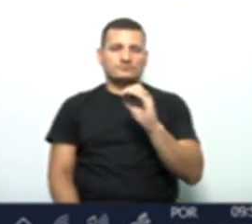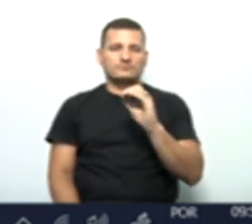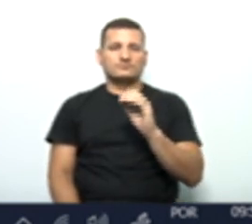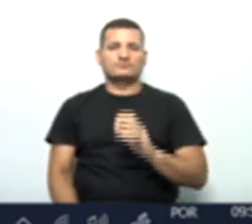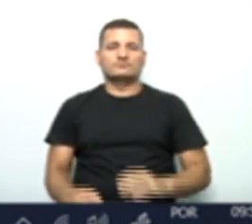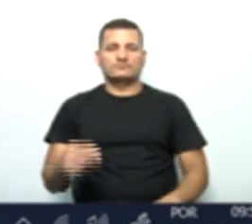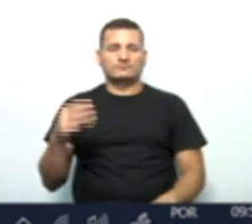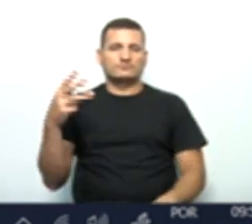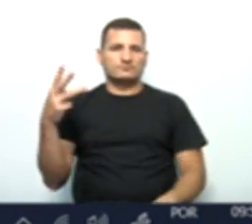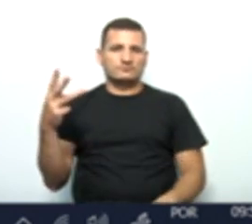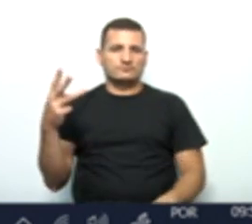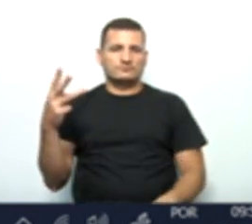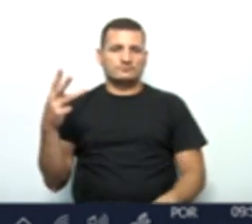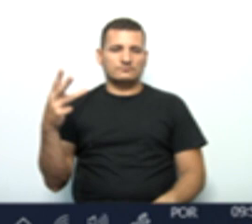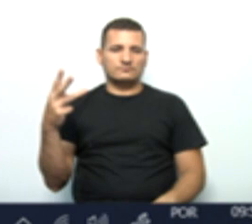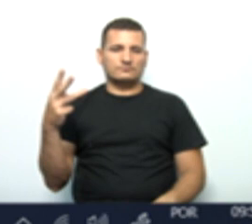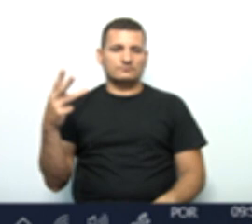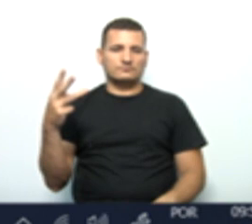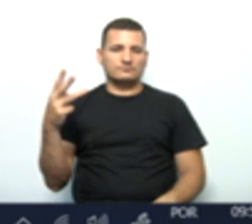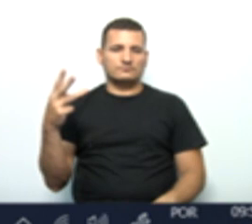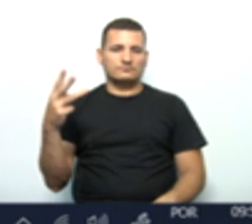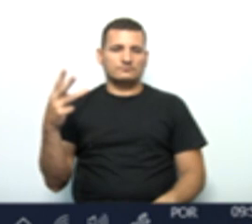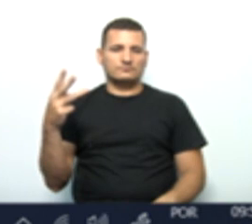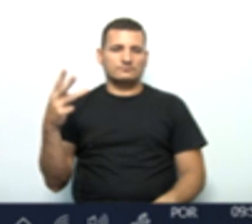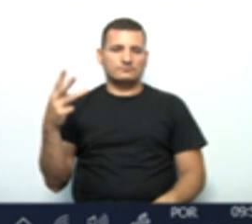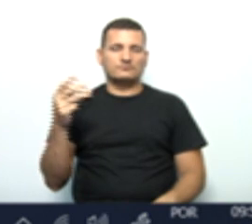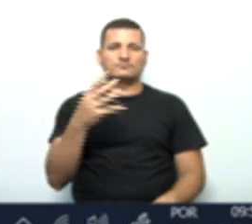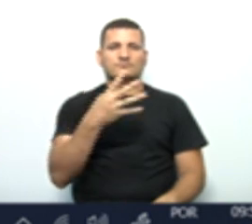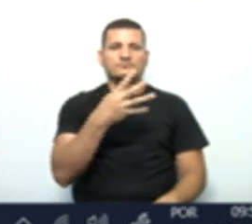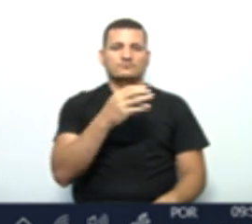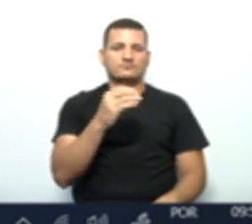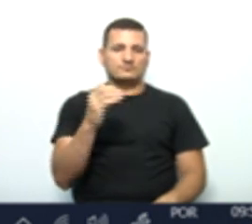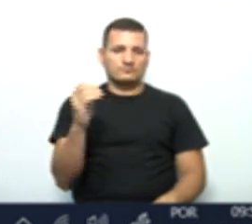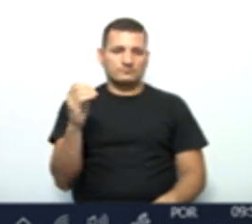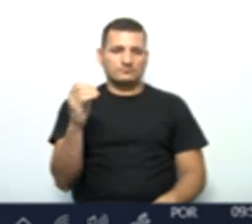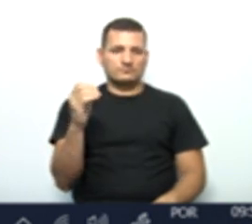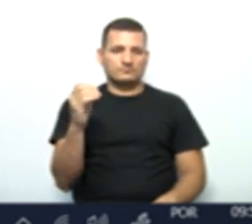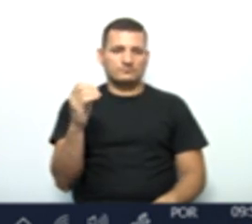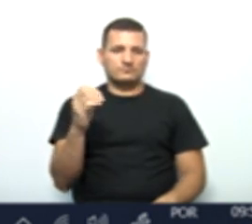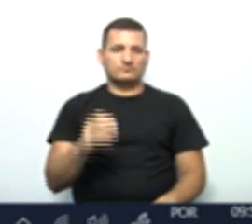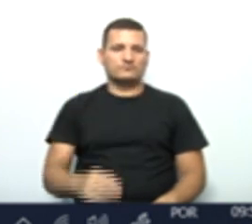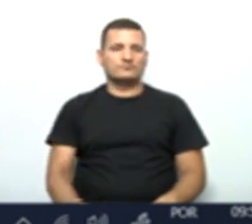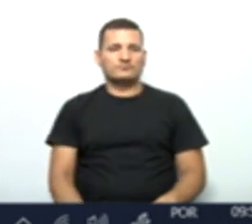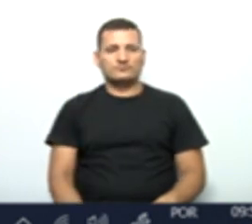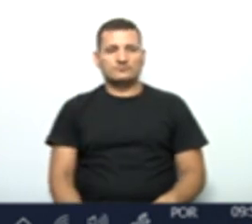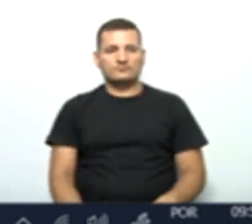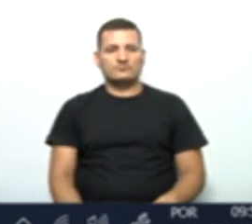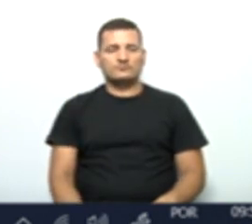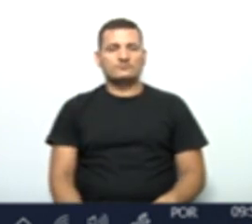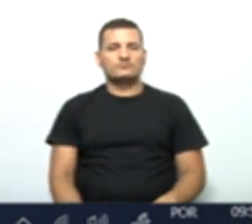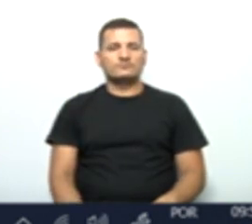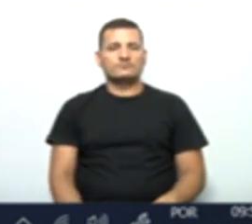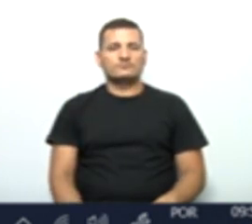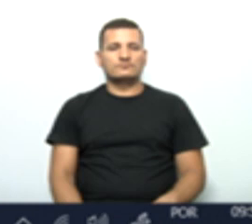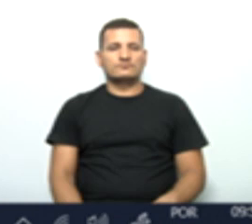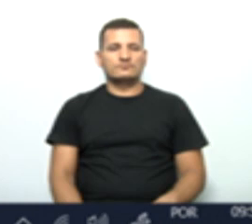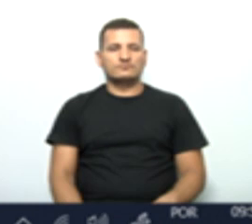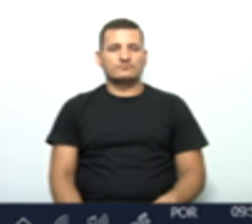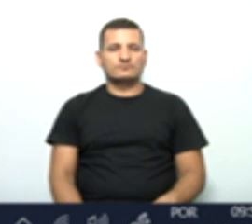3. Tá vendo? Vezes a posição 3. Vai dar 400. Essa é o exemplo de